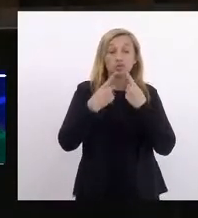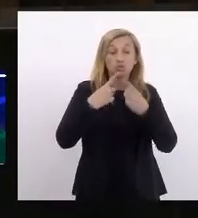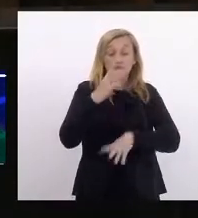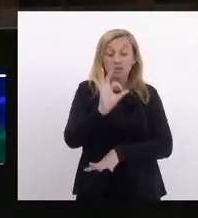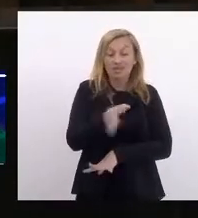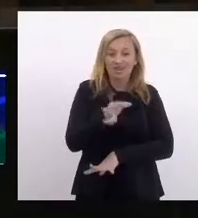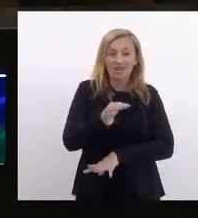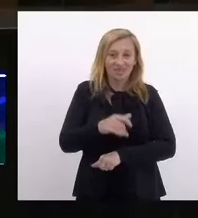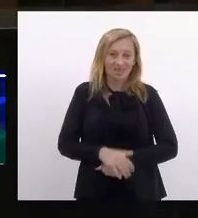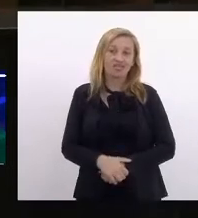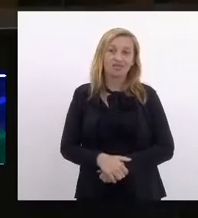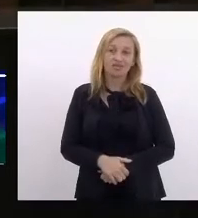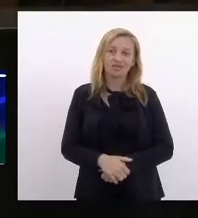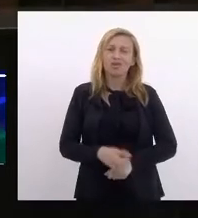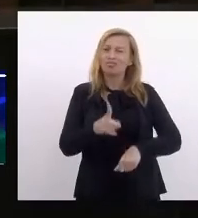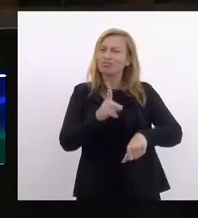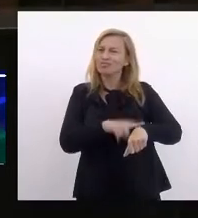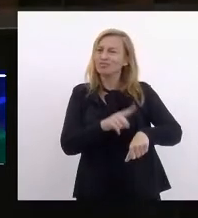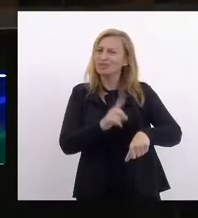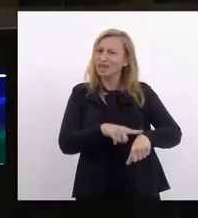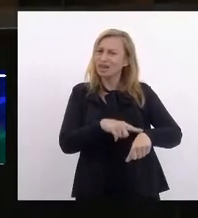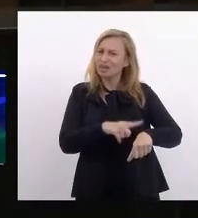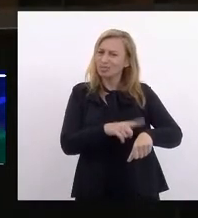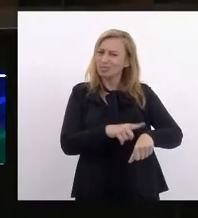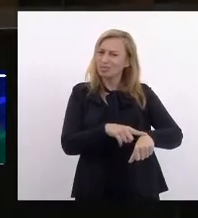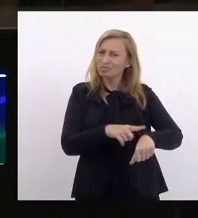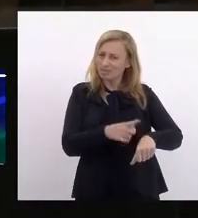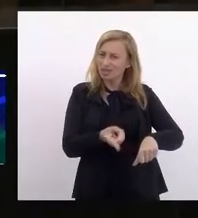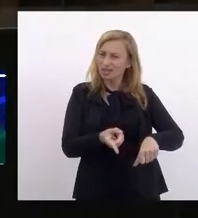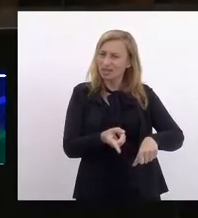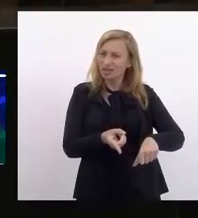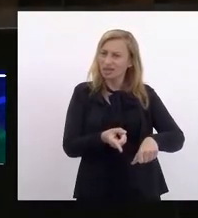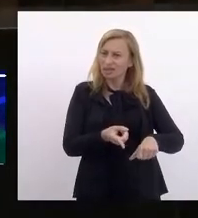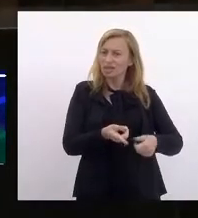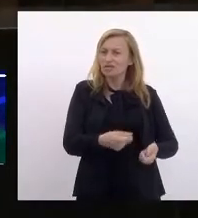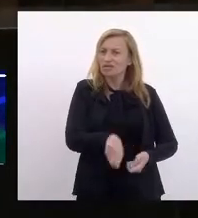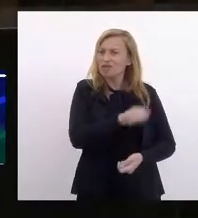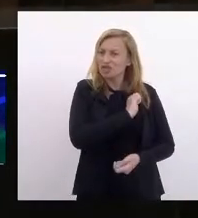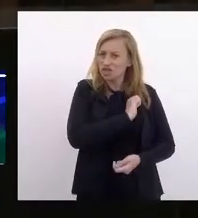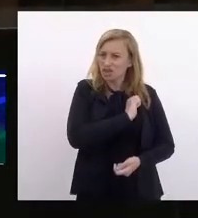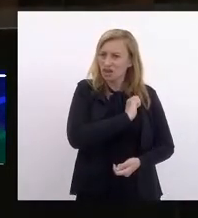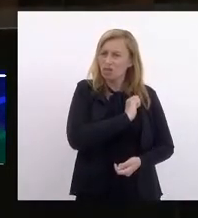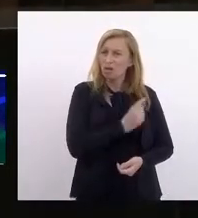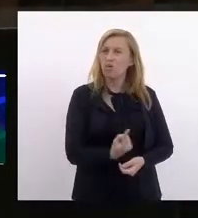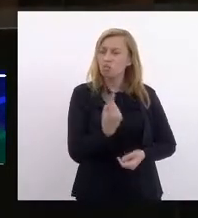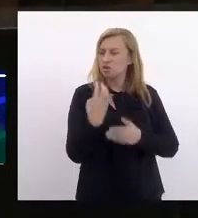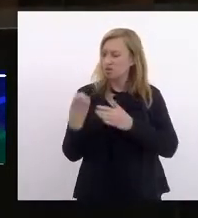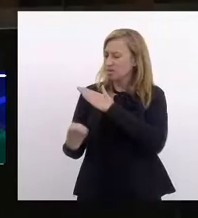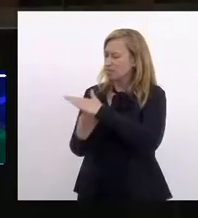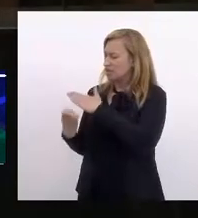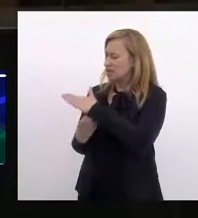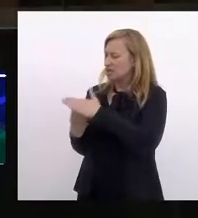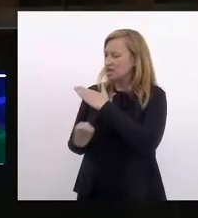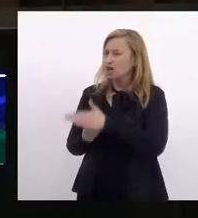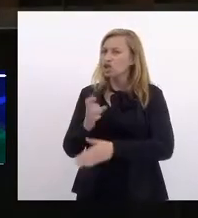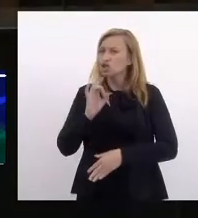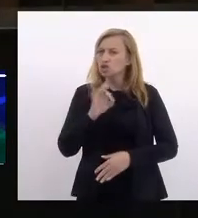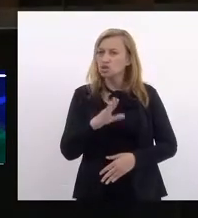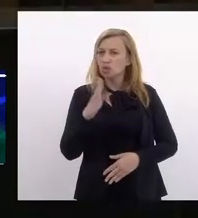necessário, prorrogar benefícios fiscais a uma empresa que só